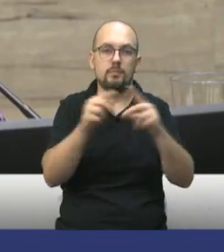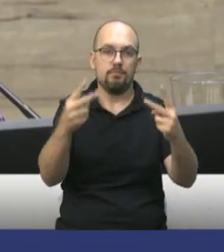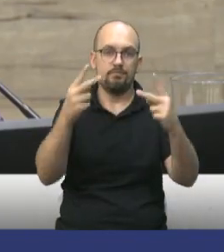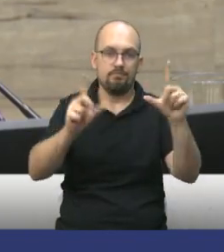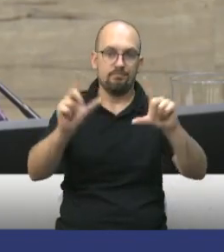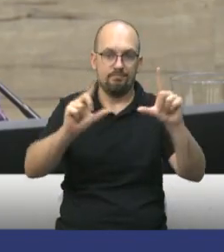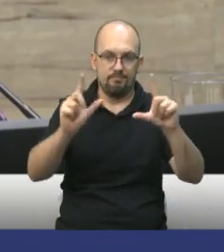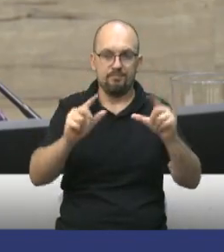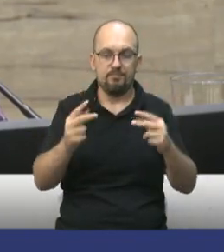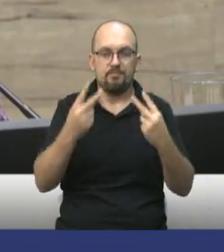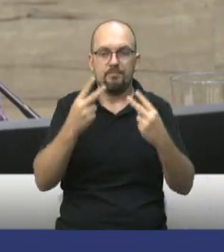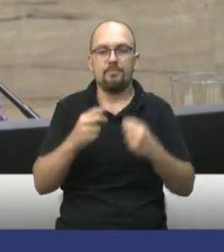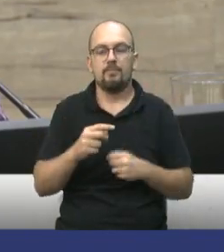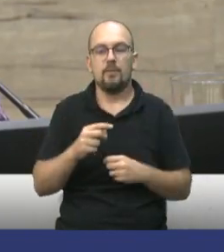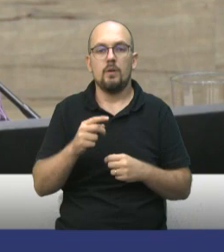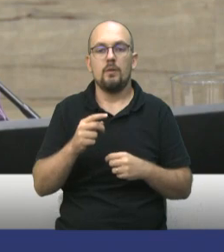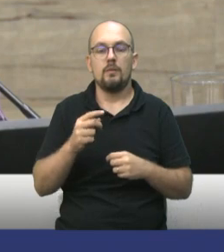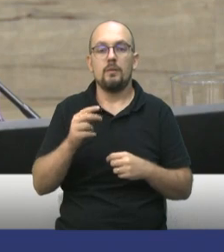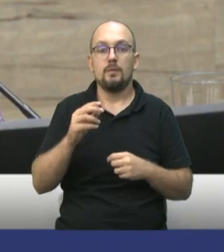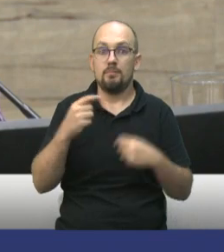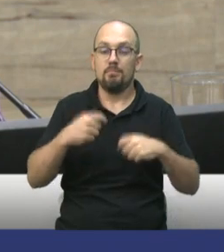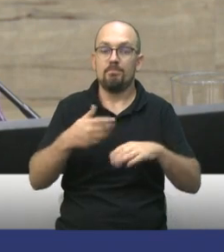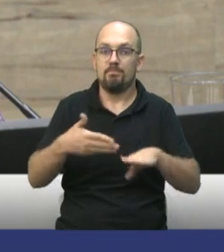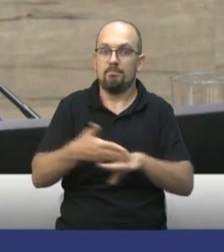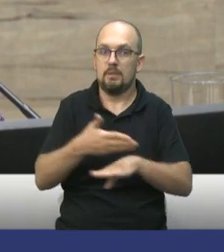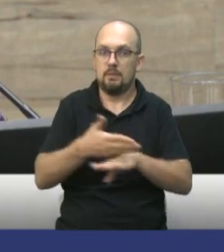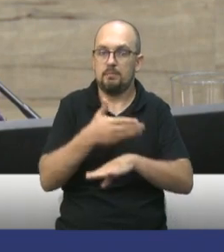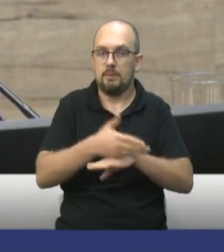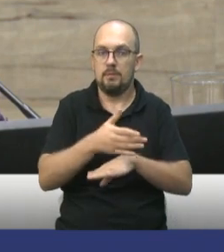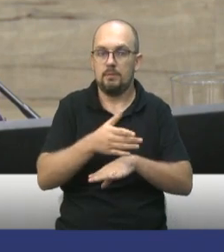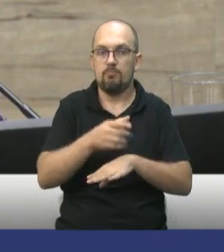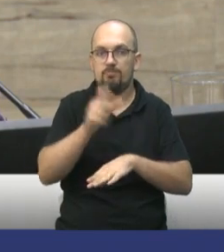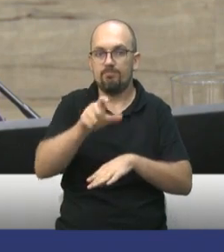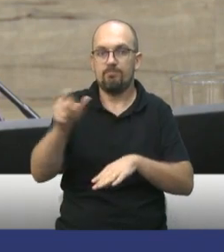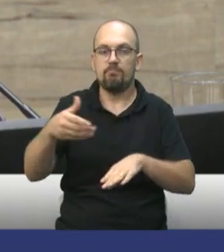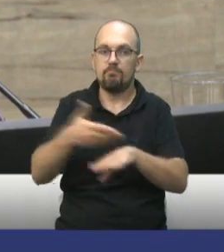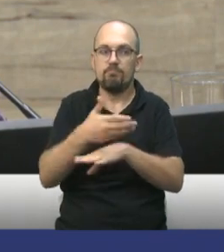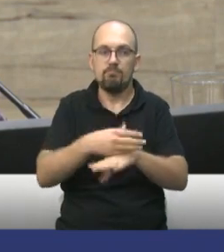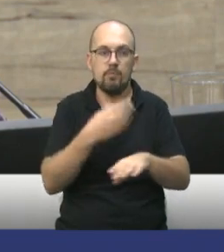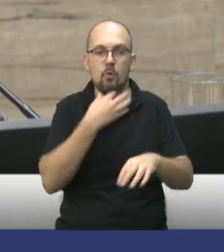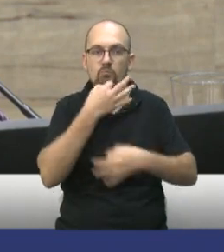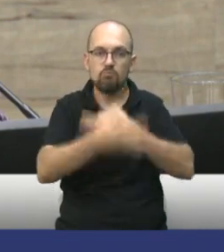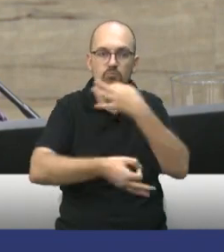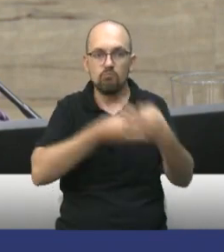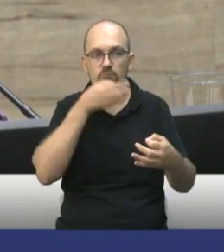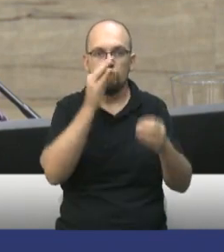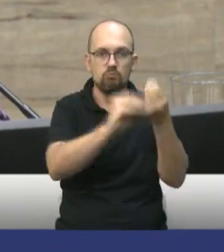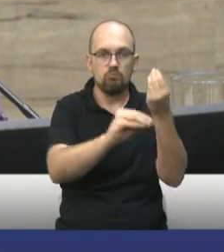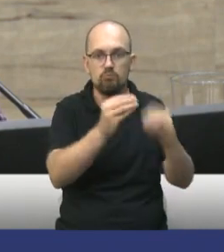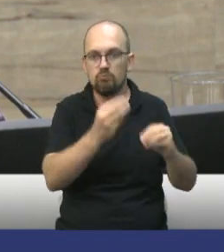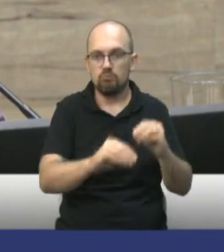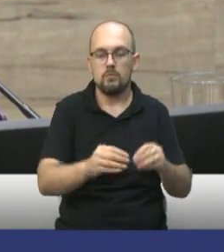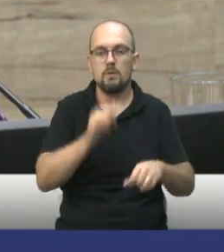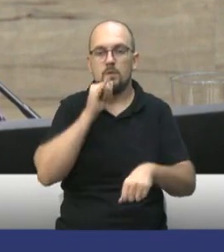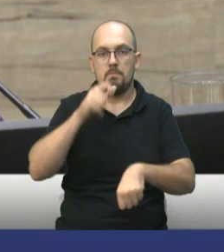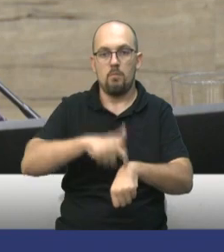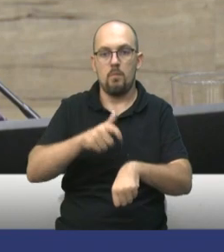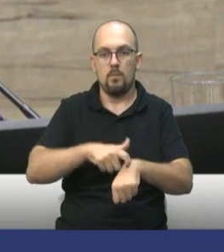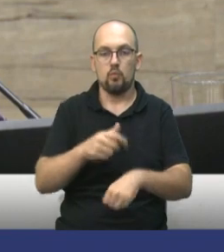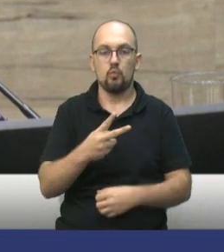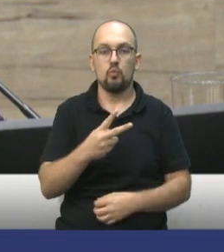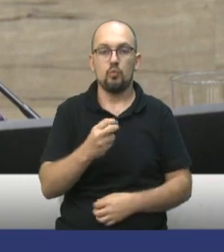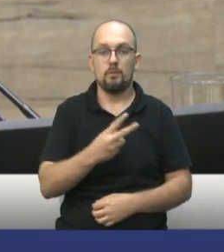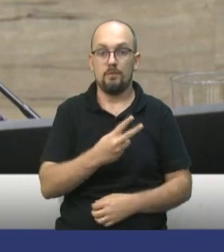assistindo, participar mais efetivamente na construção disso. Então, nesse momento, 2023, está